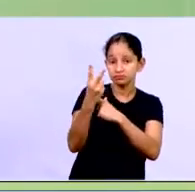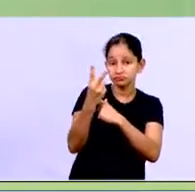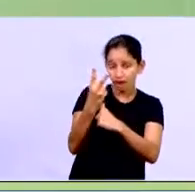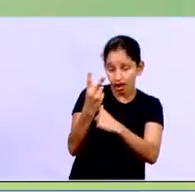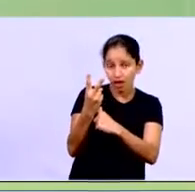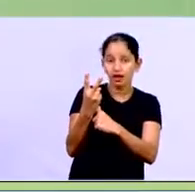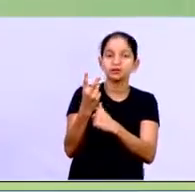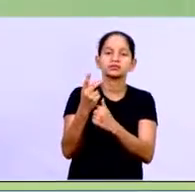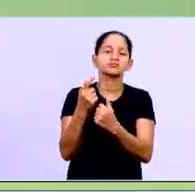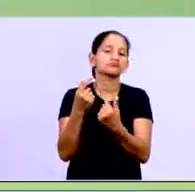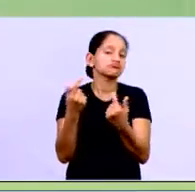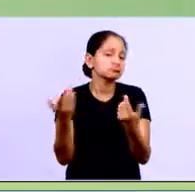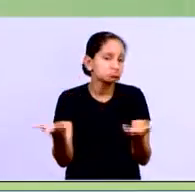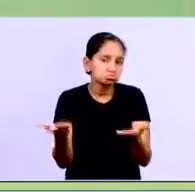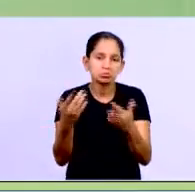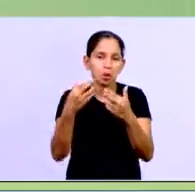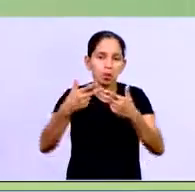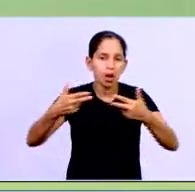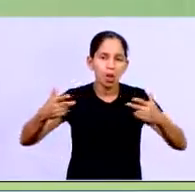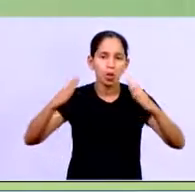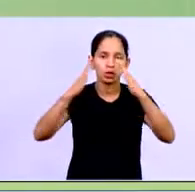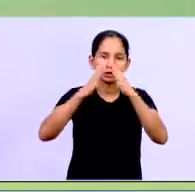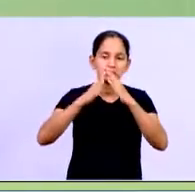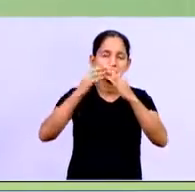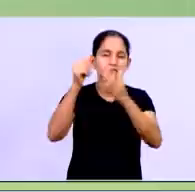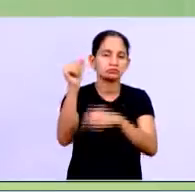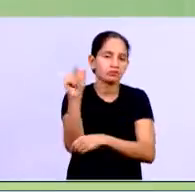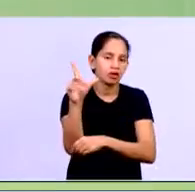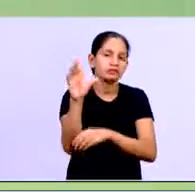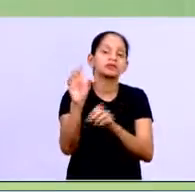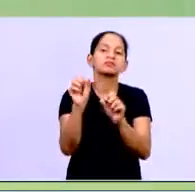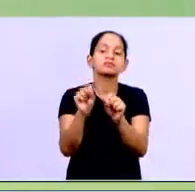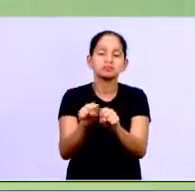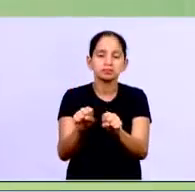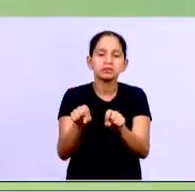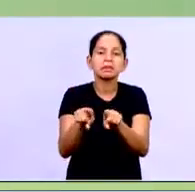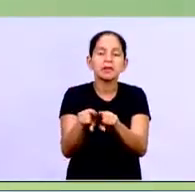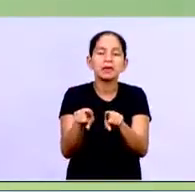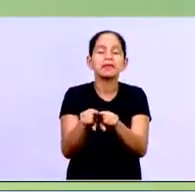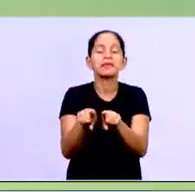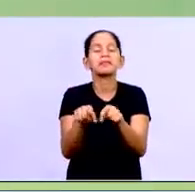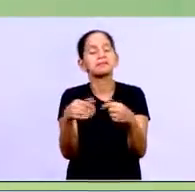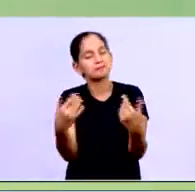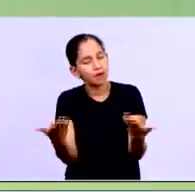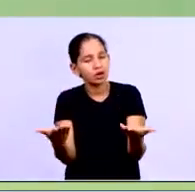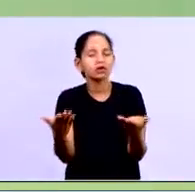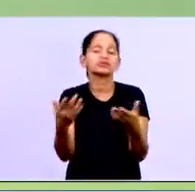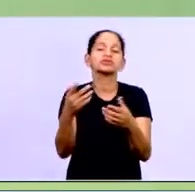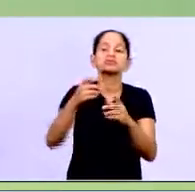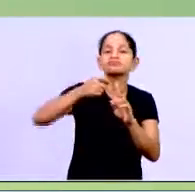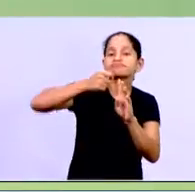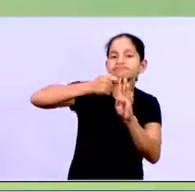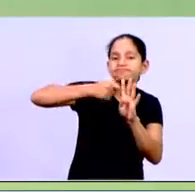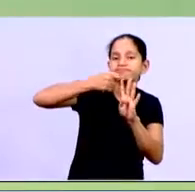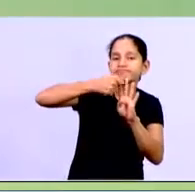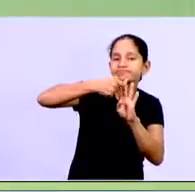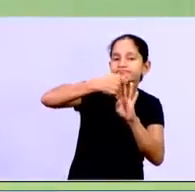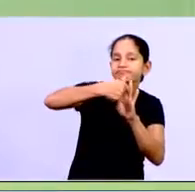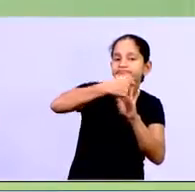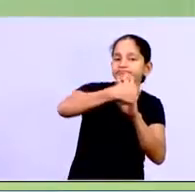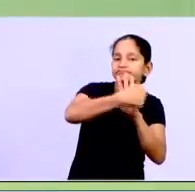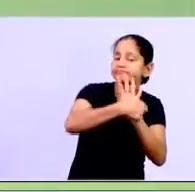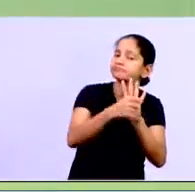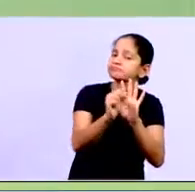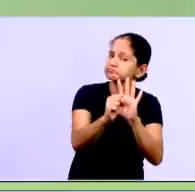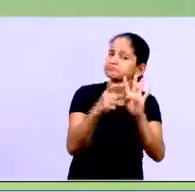ou adquirido de um bem imóvel, realizado por meios de prestações periódicas. Elas podem